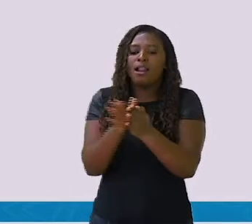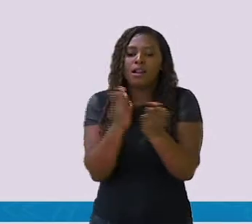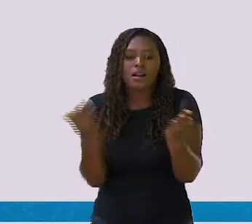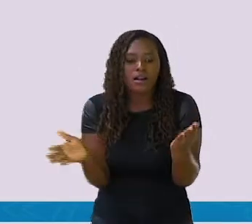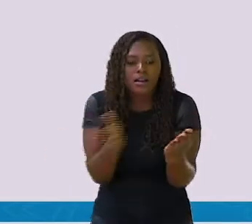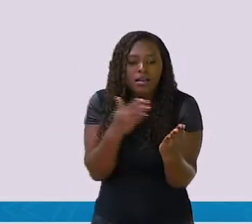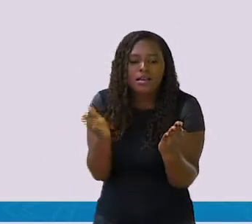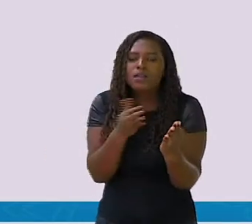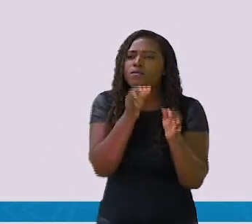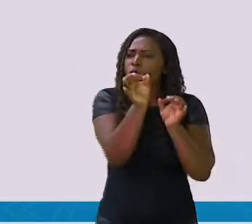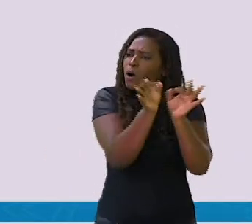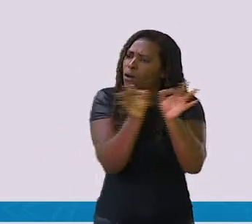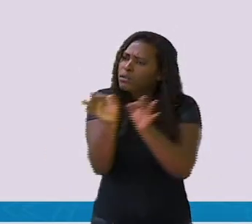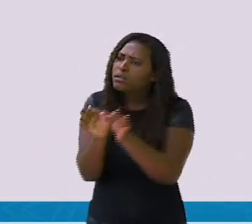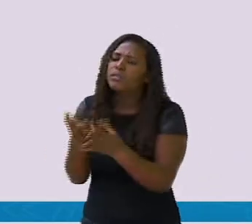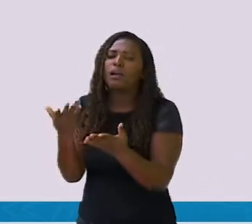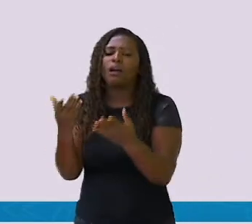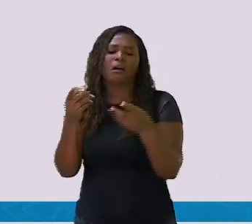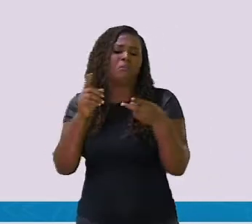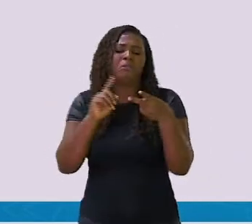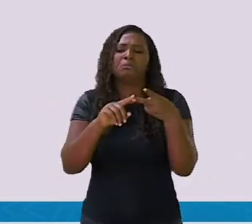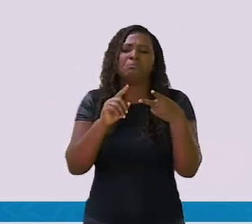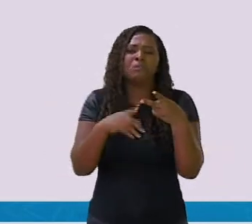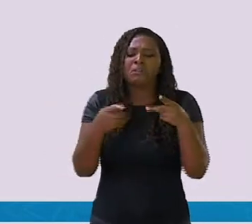aprendizado. Essa